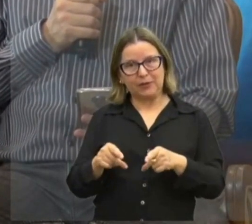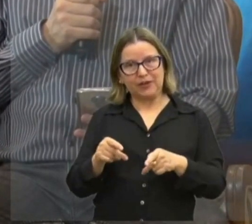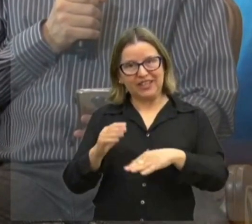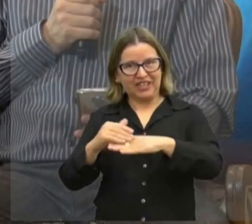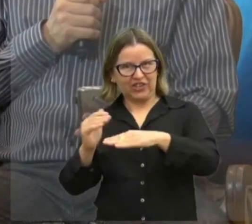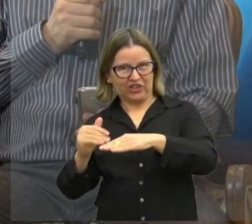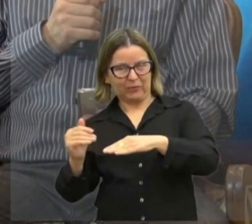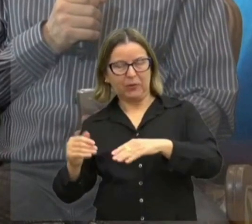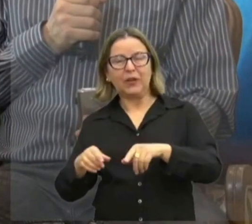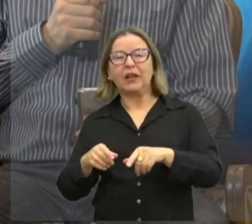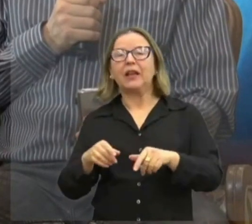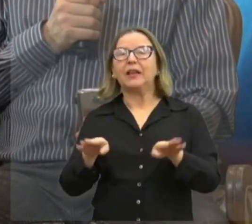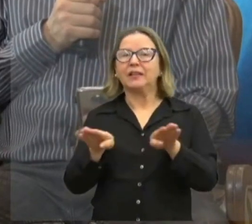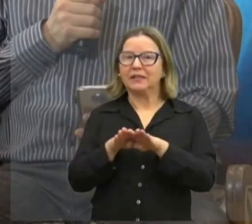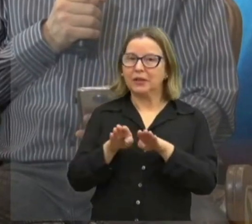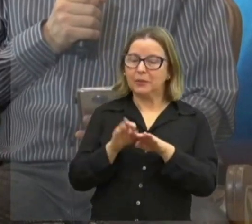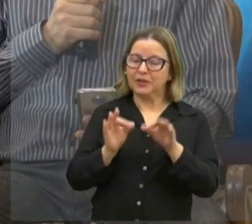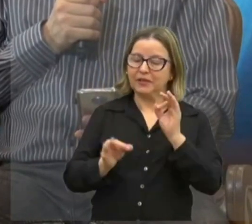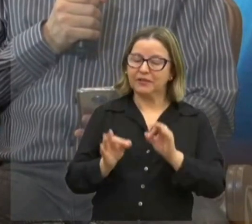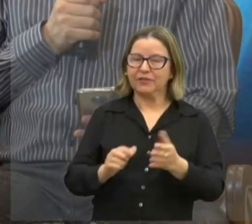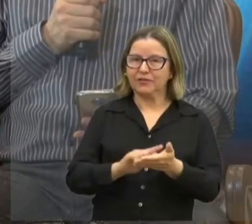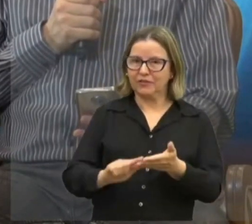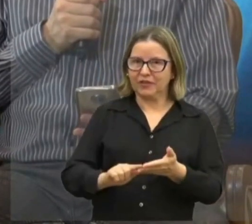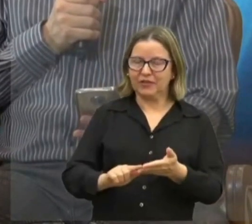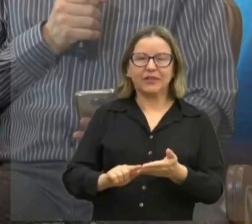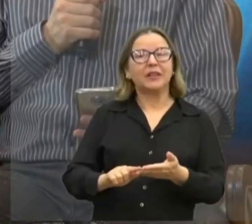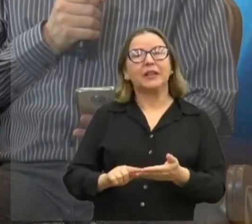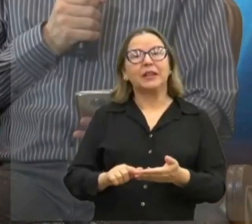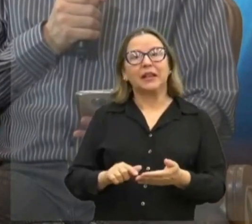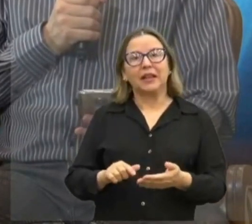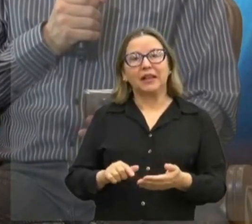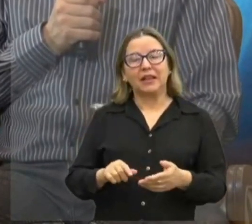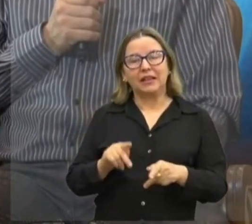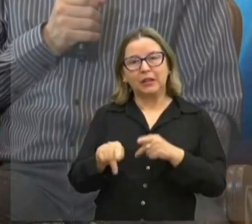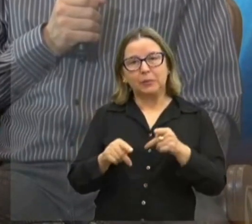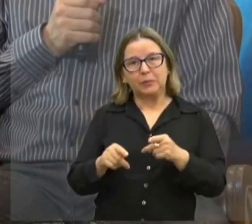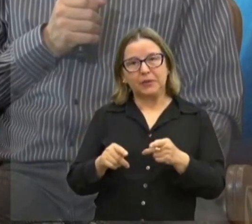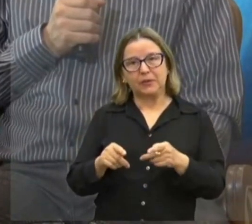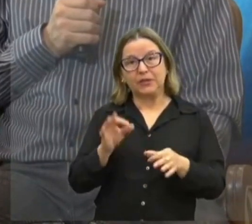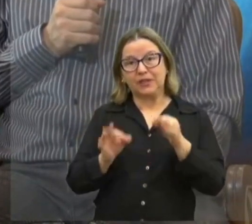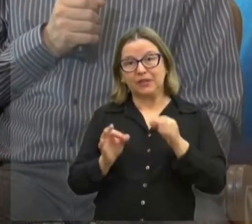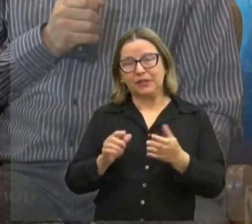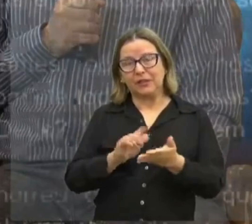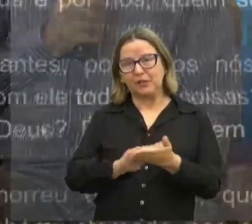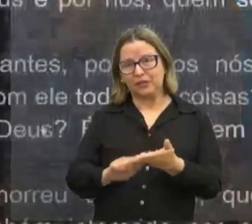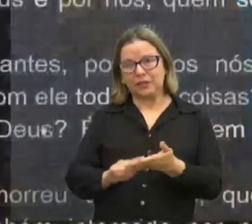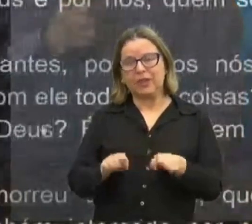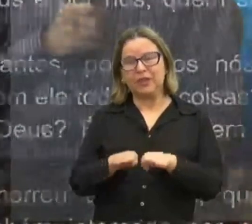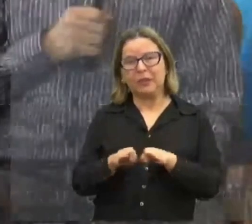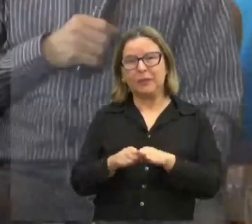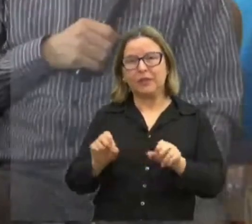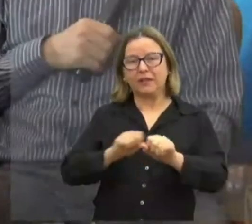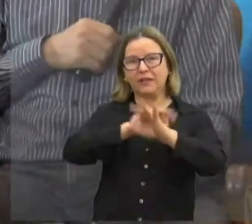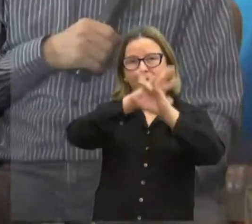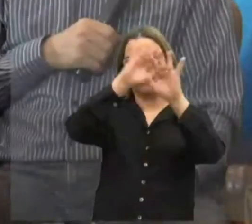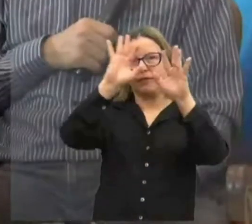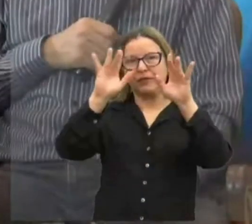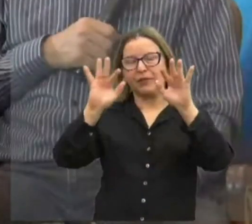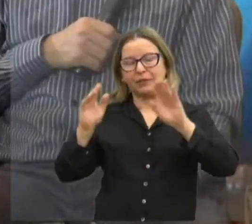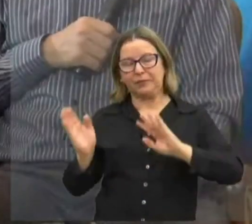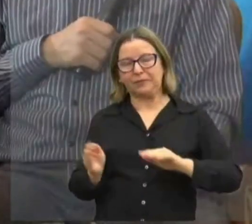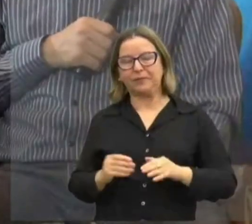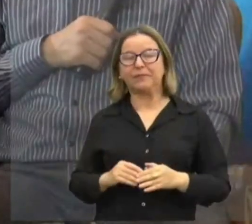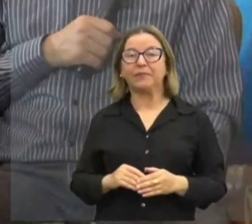E aos que justificou, a esses também glorificou. Então o apóstolo Paulo aqui ele diz, à vista